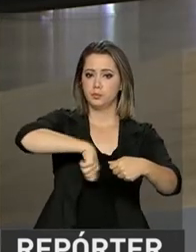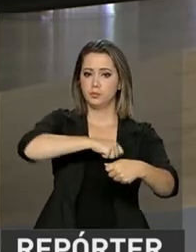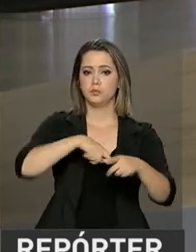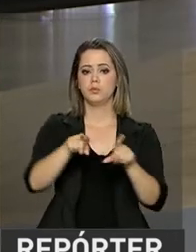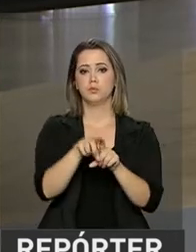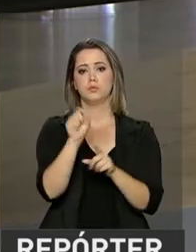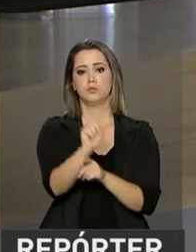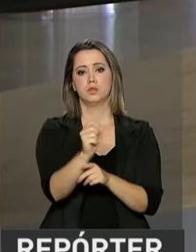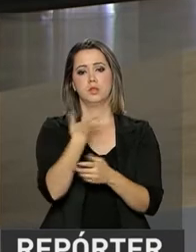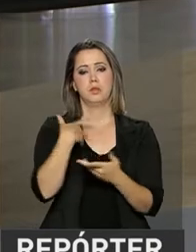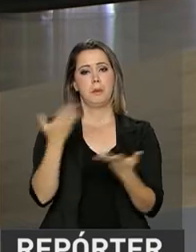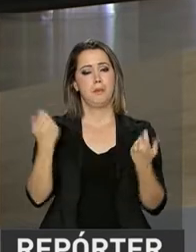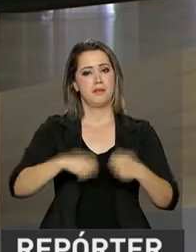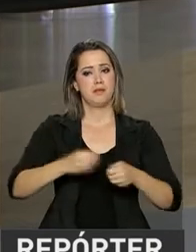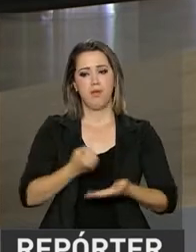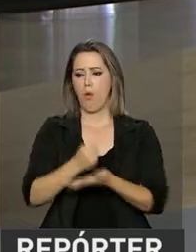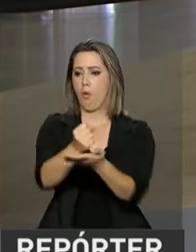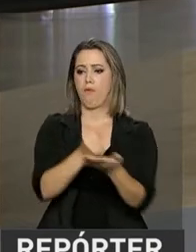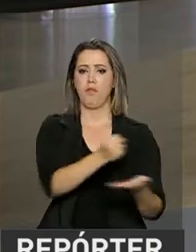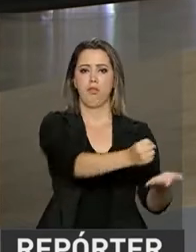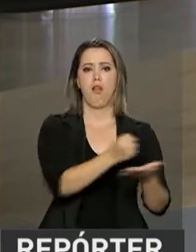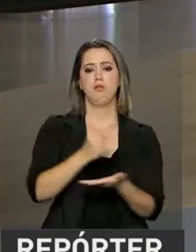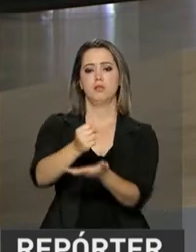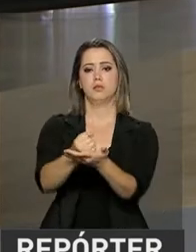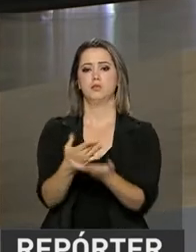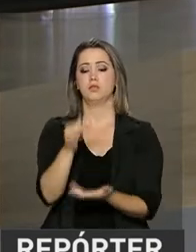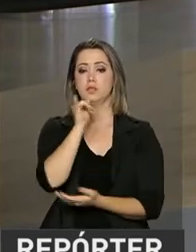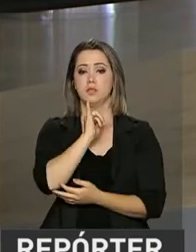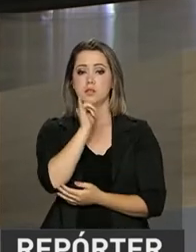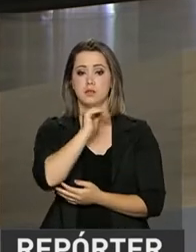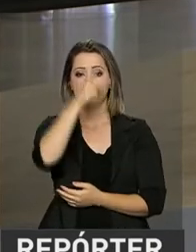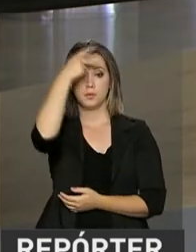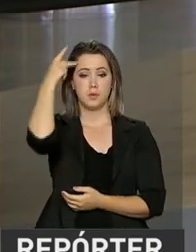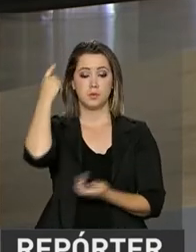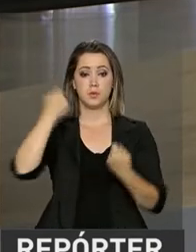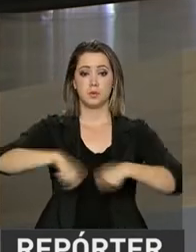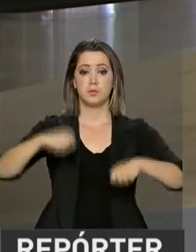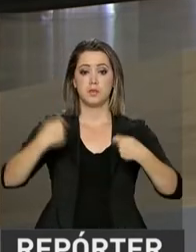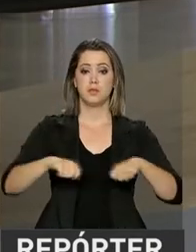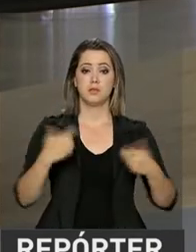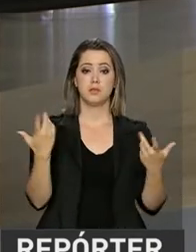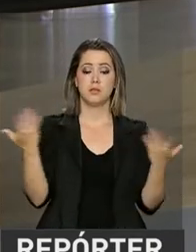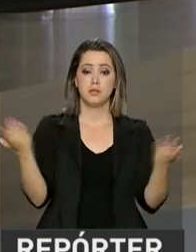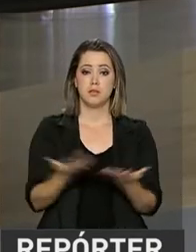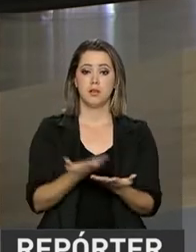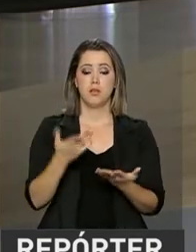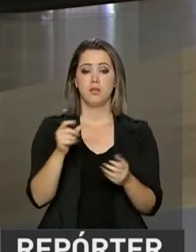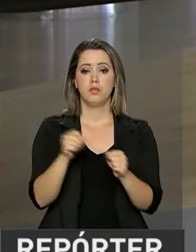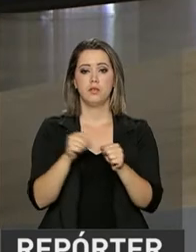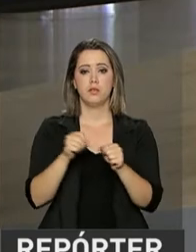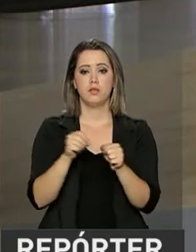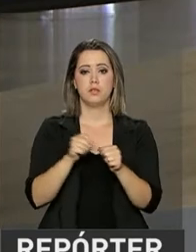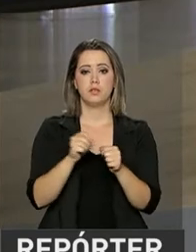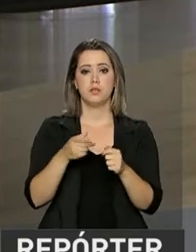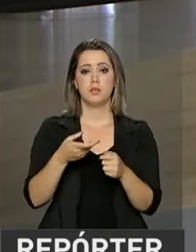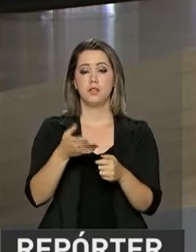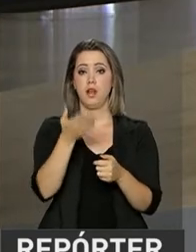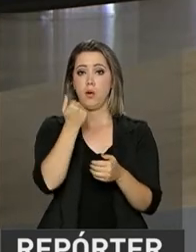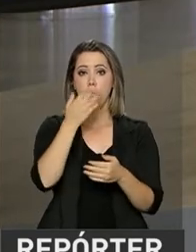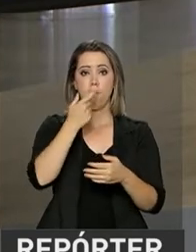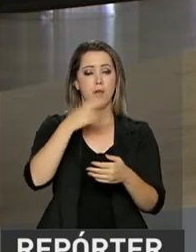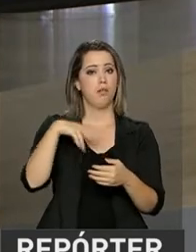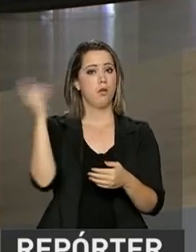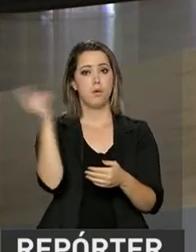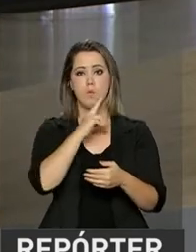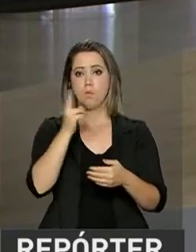de pronto por exemplo as pessoas precisam nesses locais fazerem a comida rapidamente